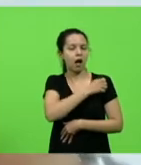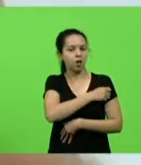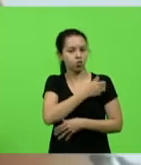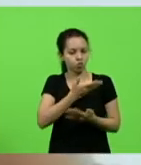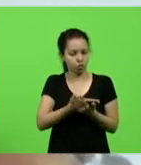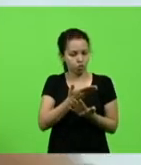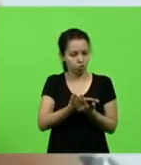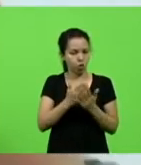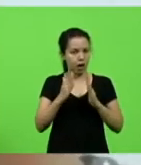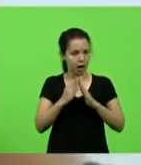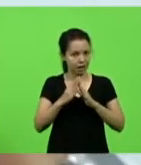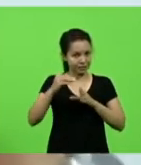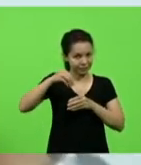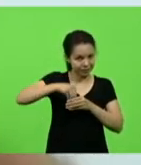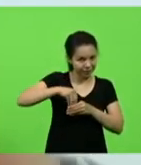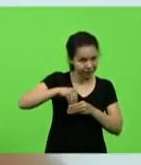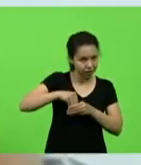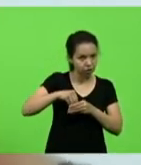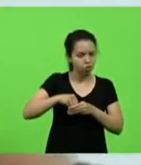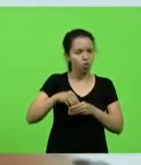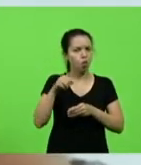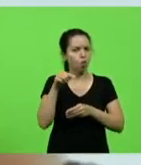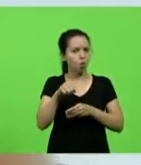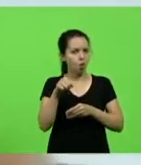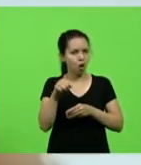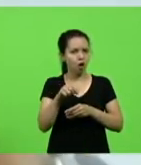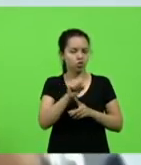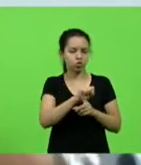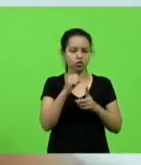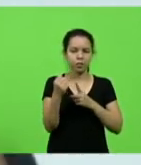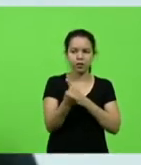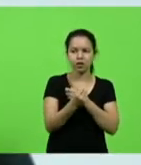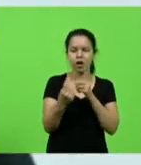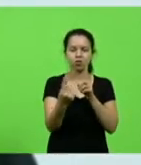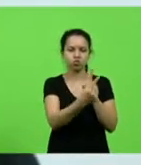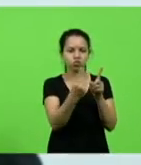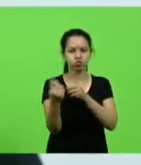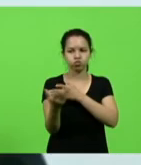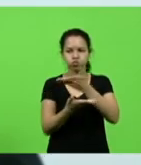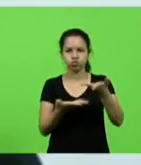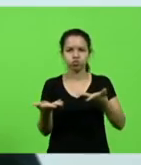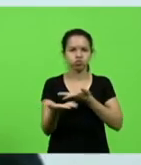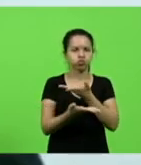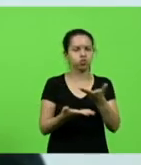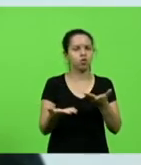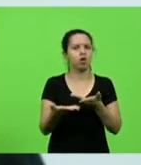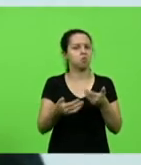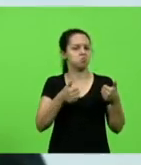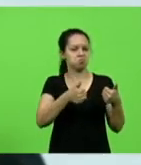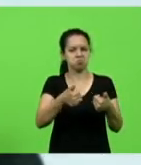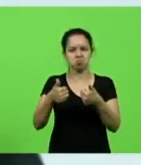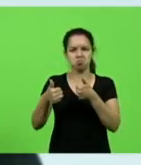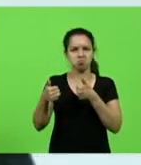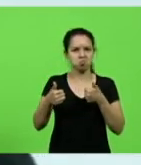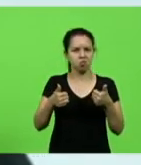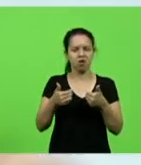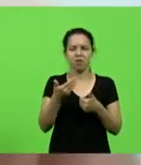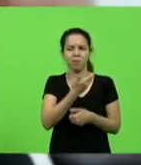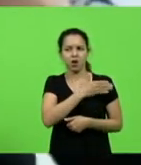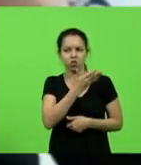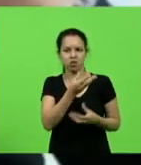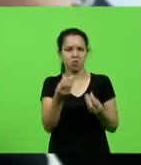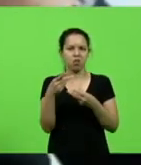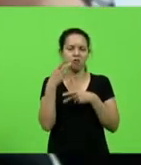possuem altíssimos graus de sociabilidade, o que também põe por terra muitas das falácias dos preconceitos, mas não vou falar sobre